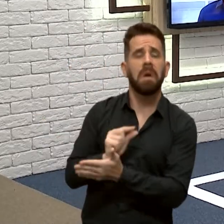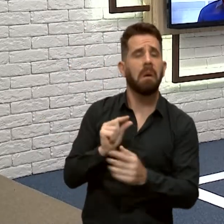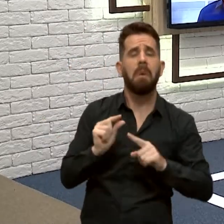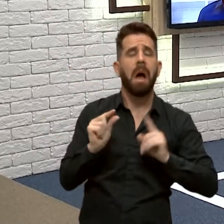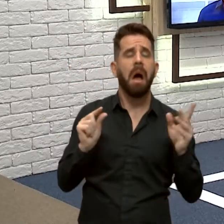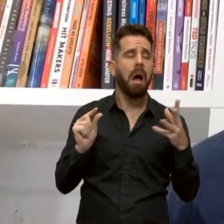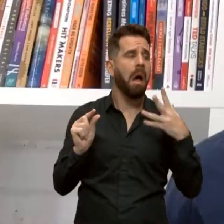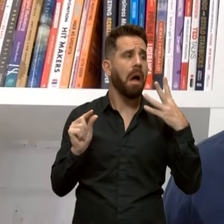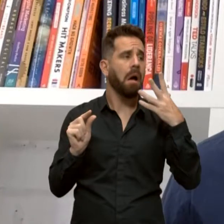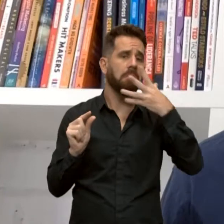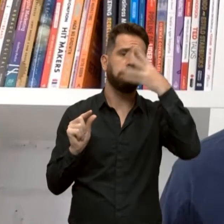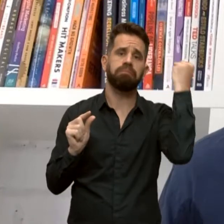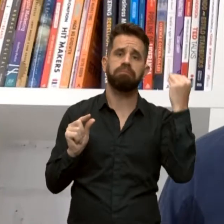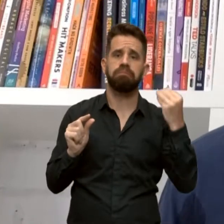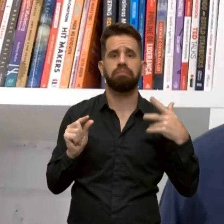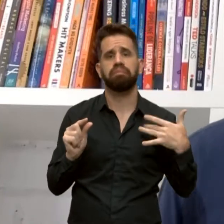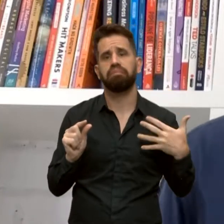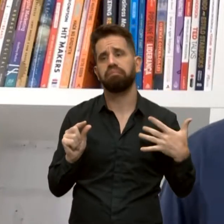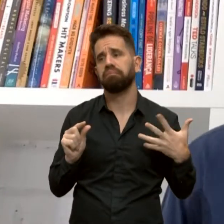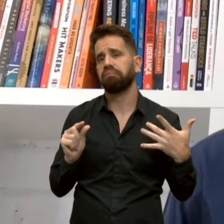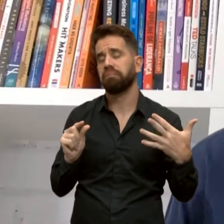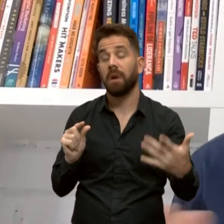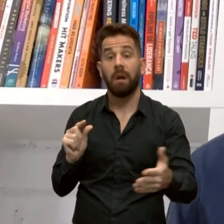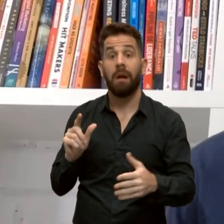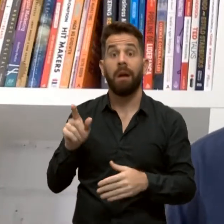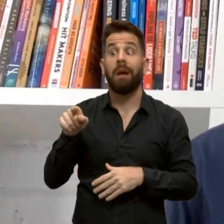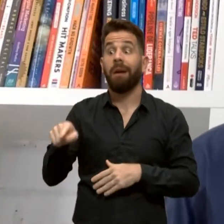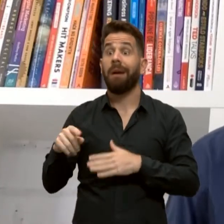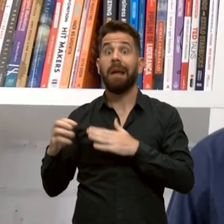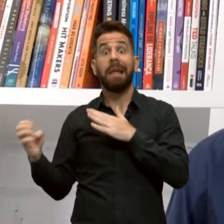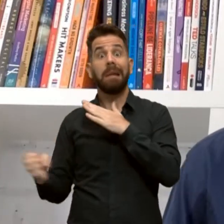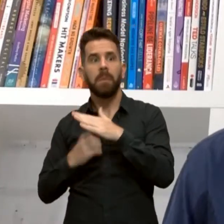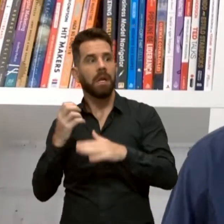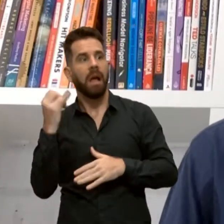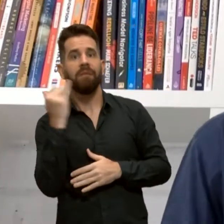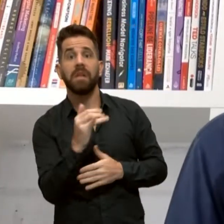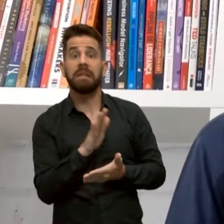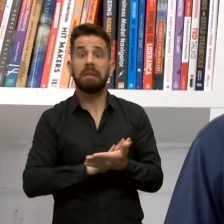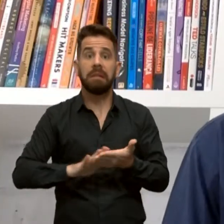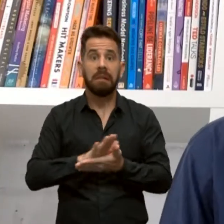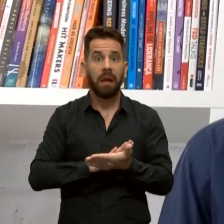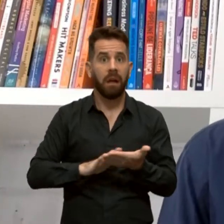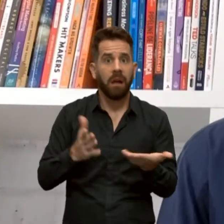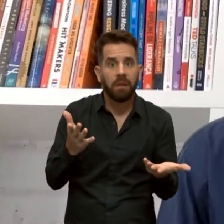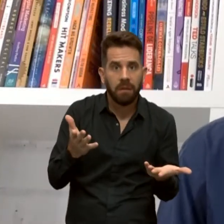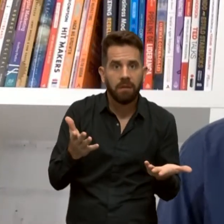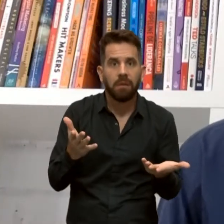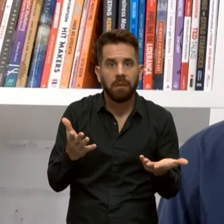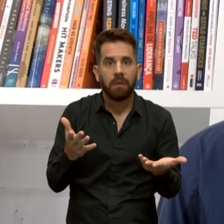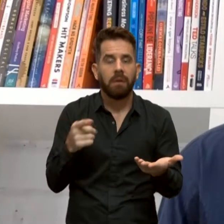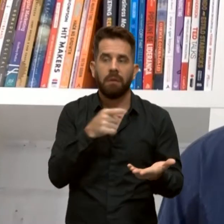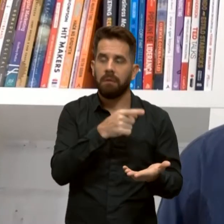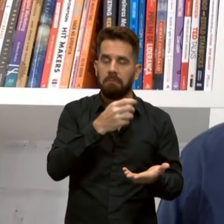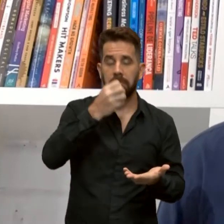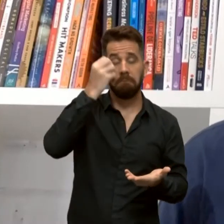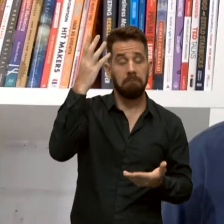aí acaba que a empresa não pega essas vantagens do cashback, como a fidelidade do cliente, por